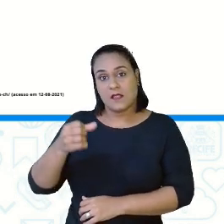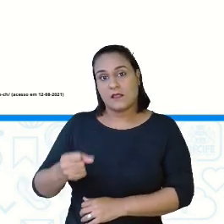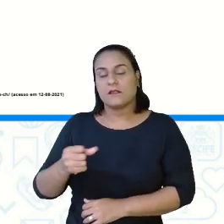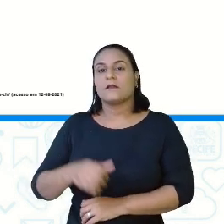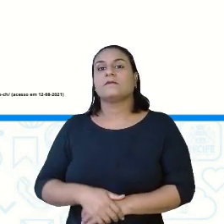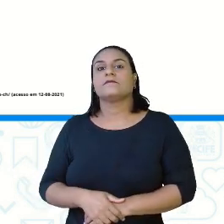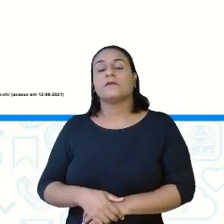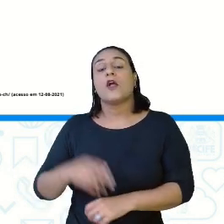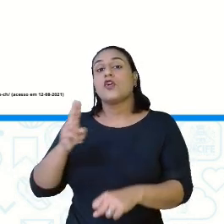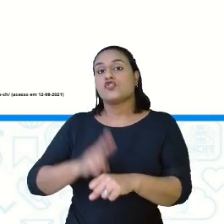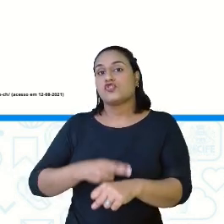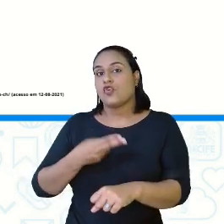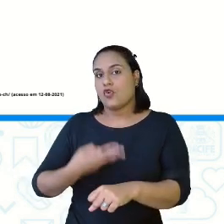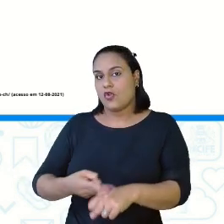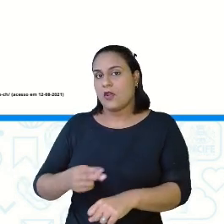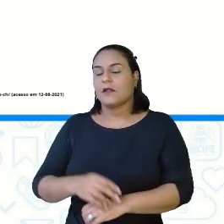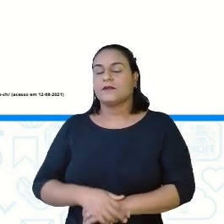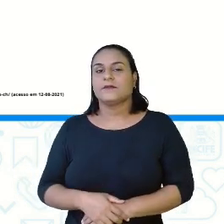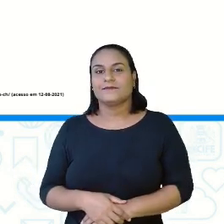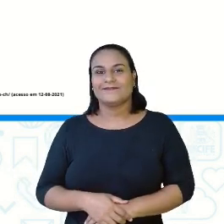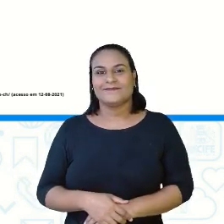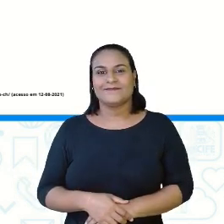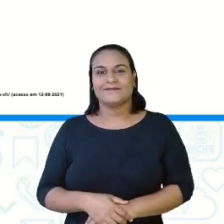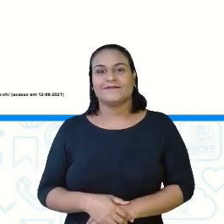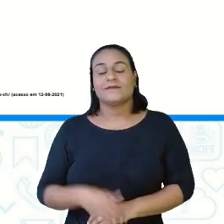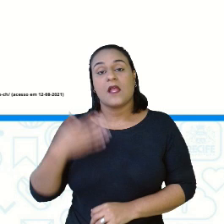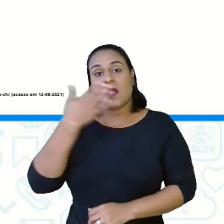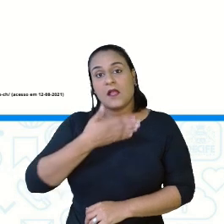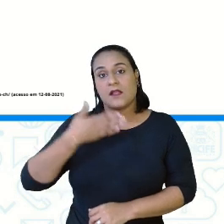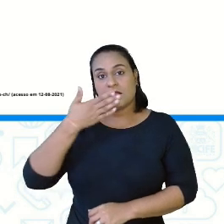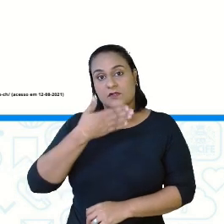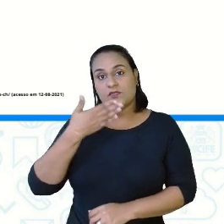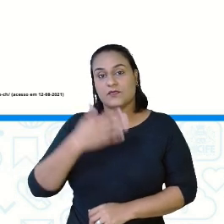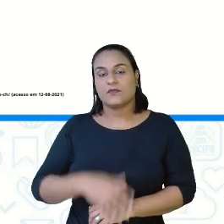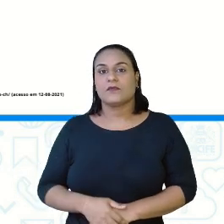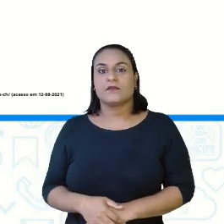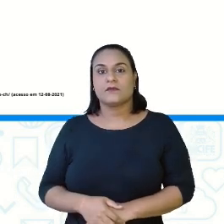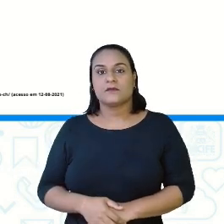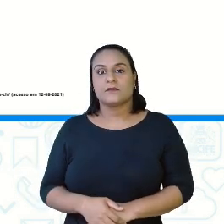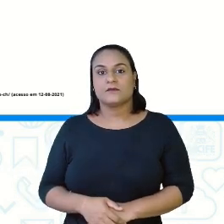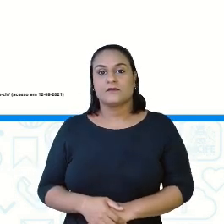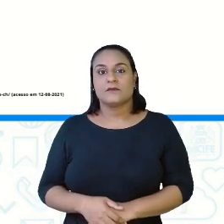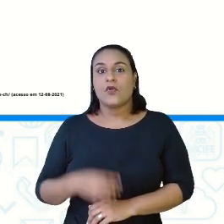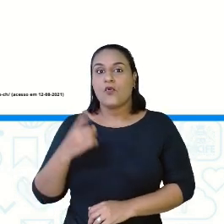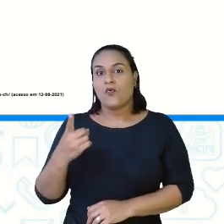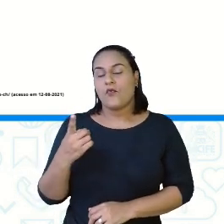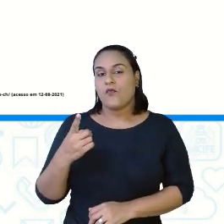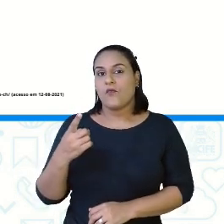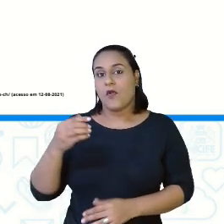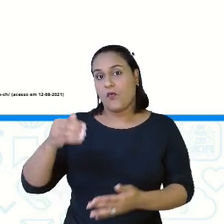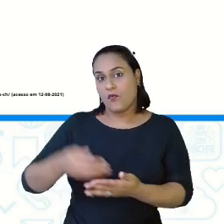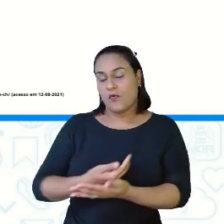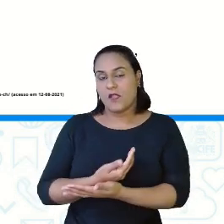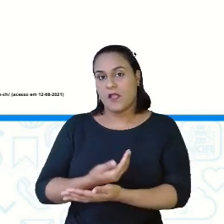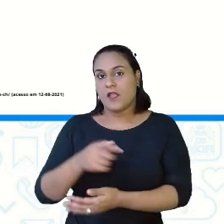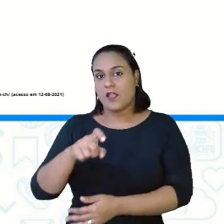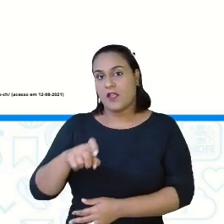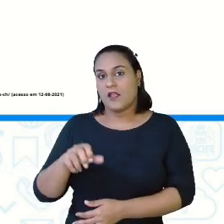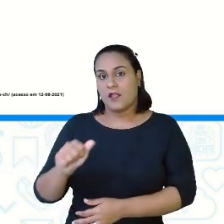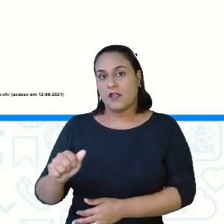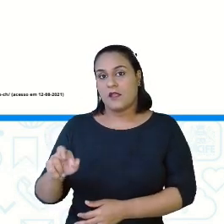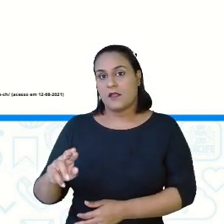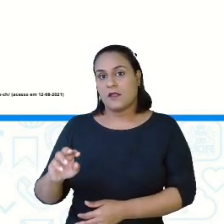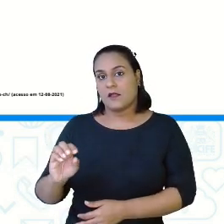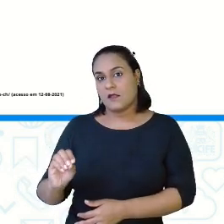de chocolate, 4 colheres de açúcar e uma colher de xarope de baunilha. Todas essas palavras